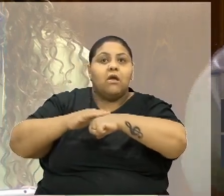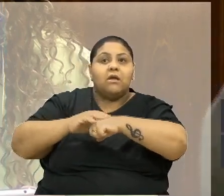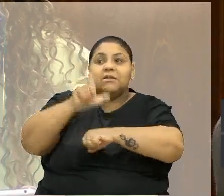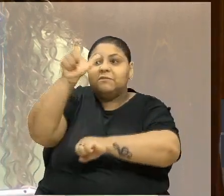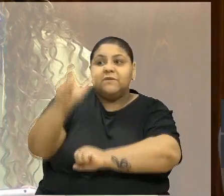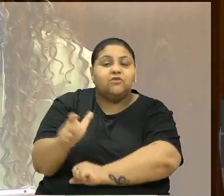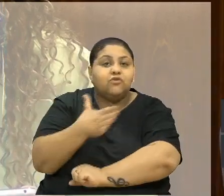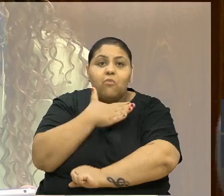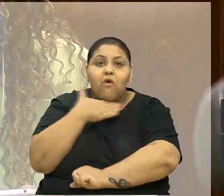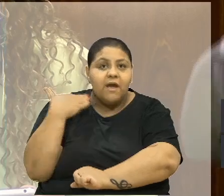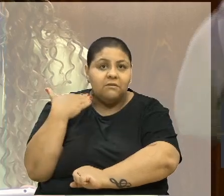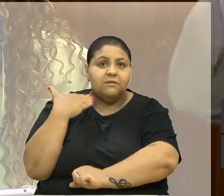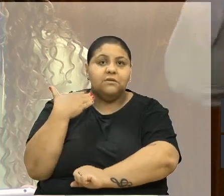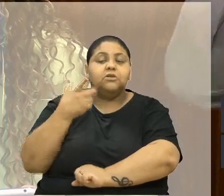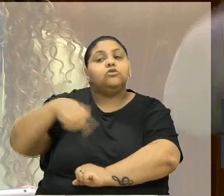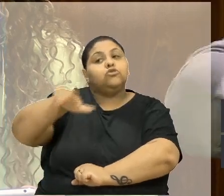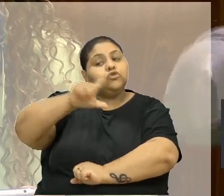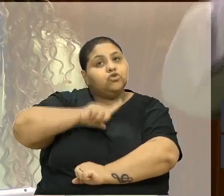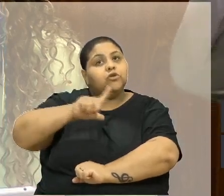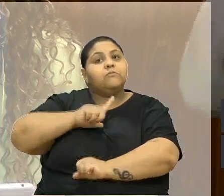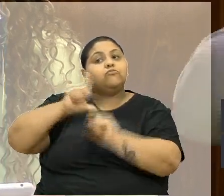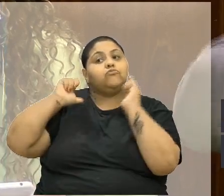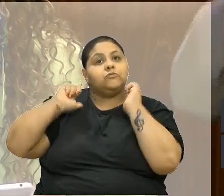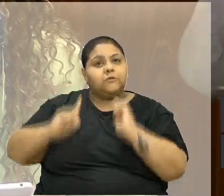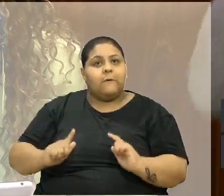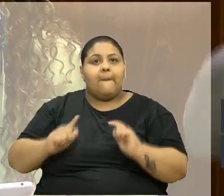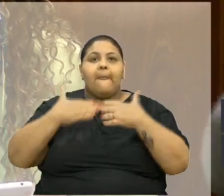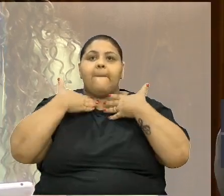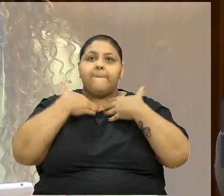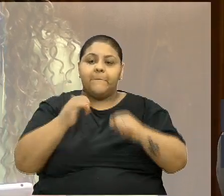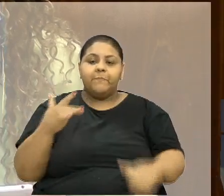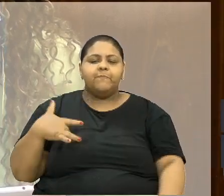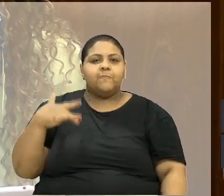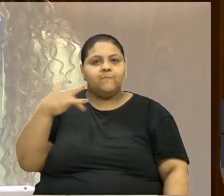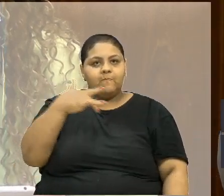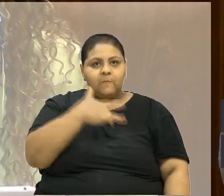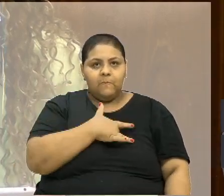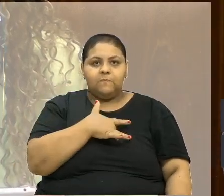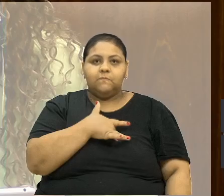das pessoas. E nós temos uma gestão da Secretaria da Saúde